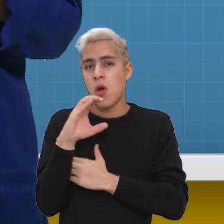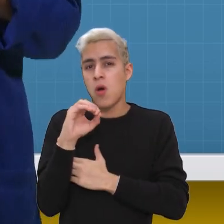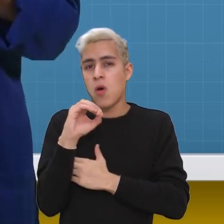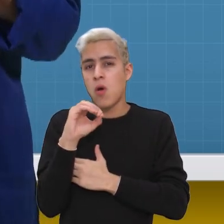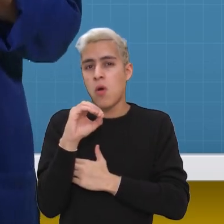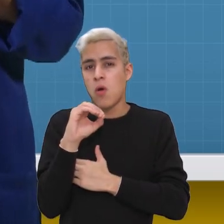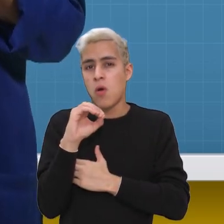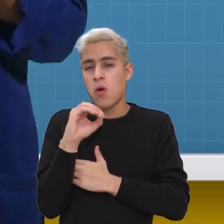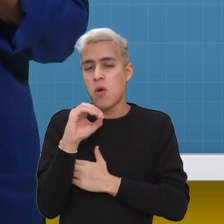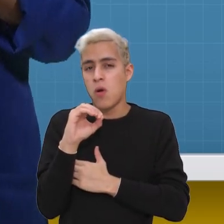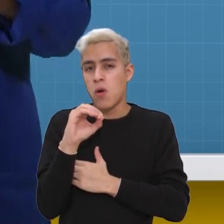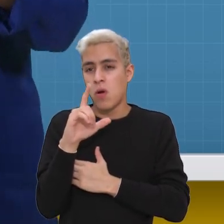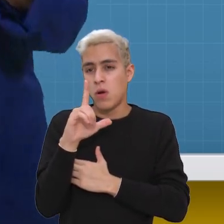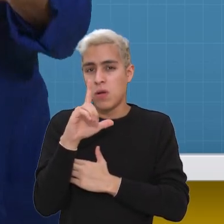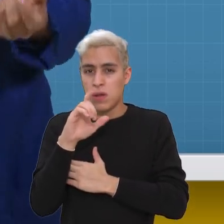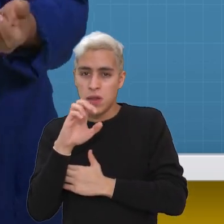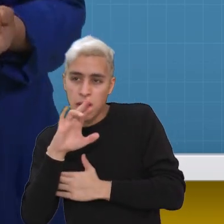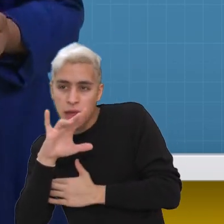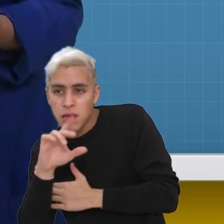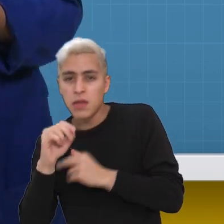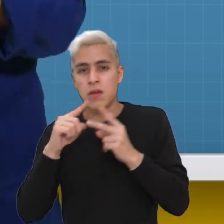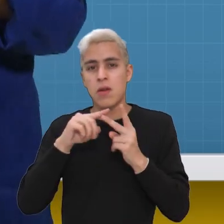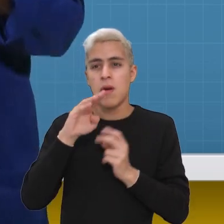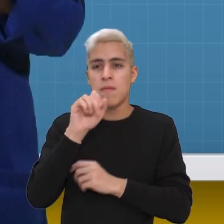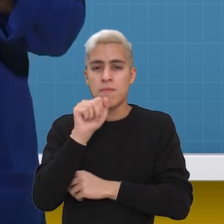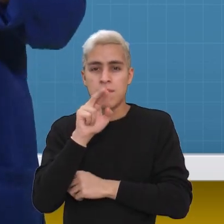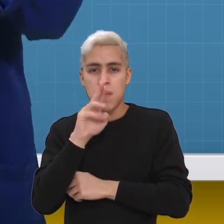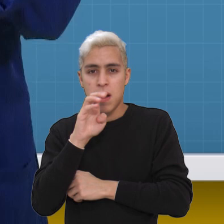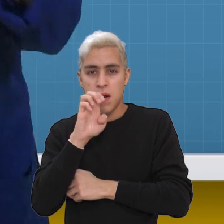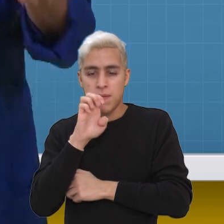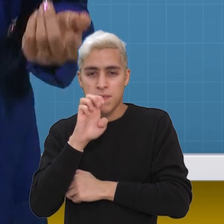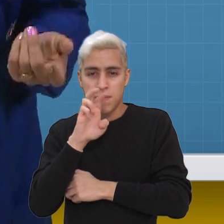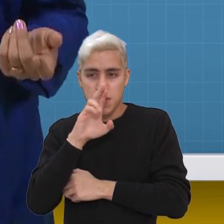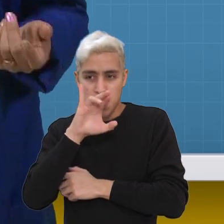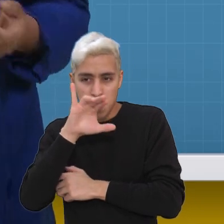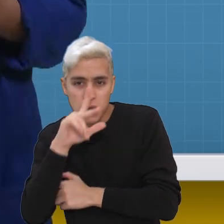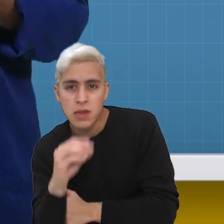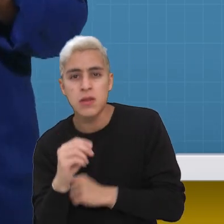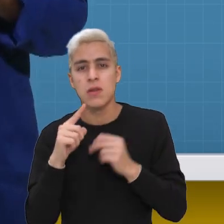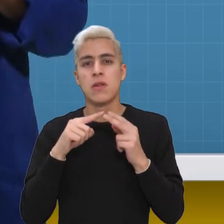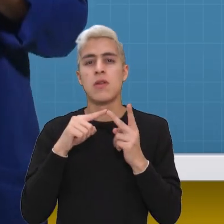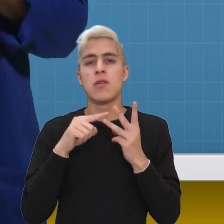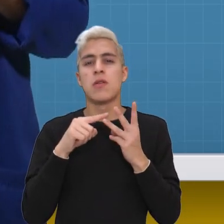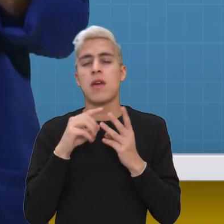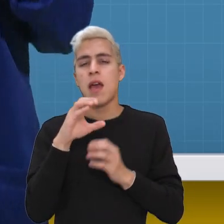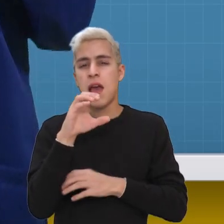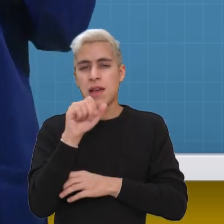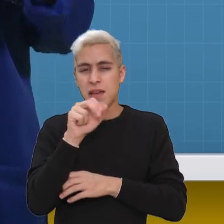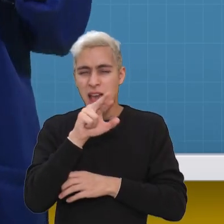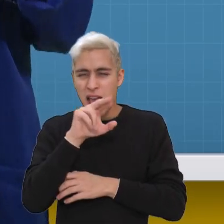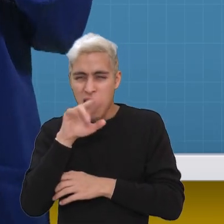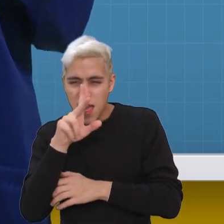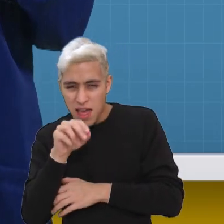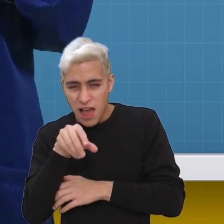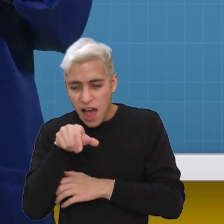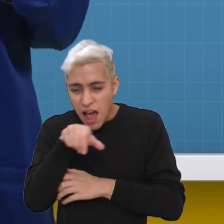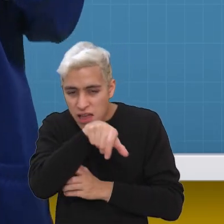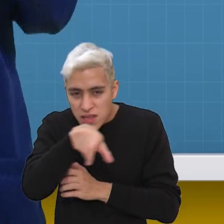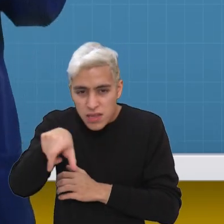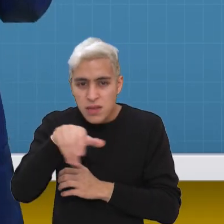coleirinho. Que mais? Barbeirinho. Que mais? Carrinho. Olha só.